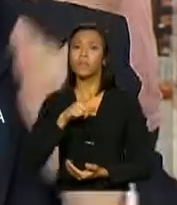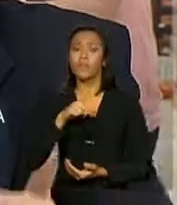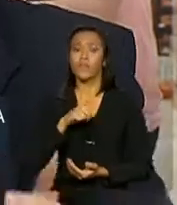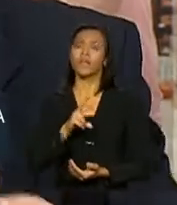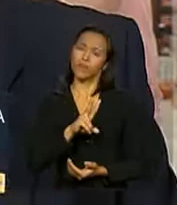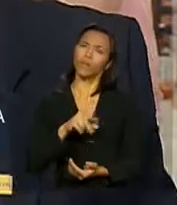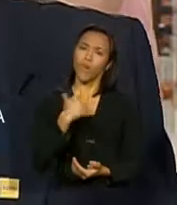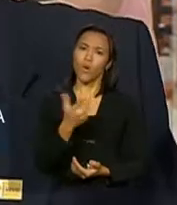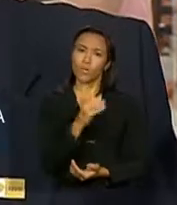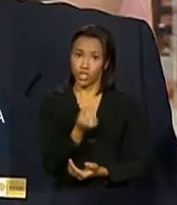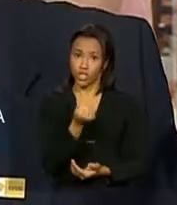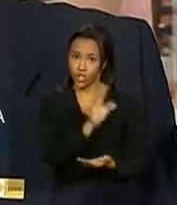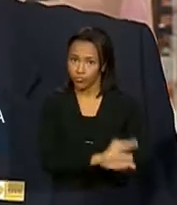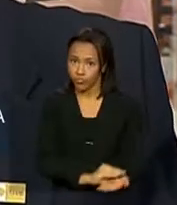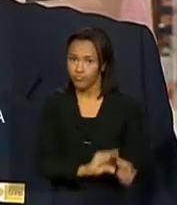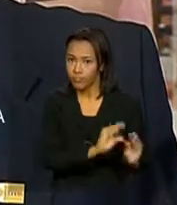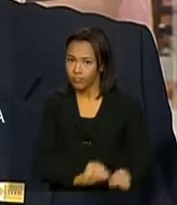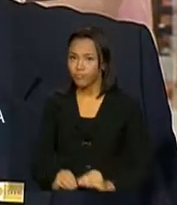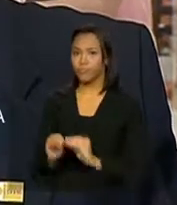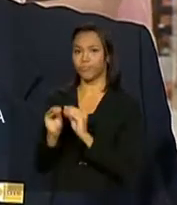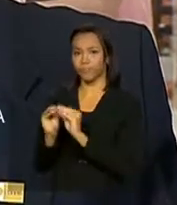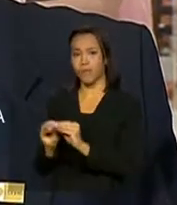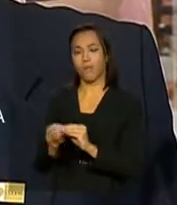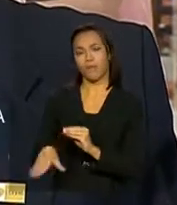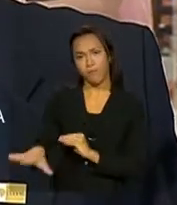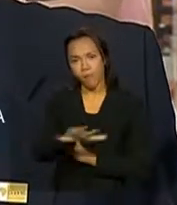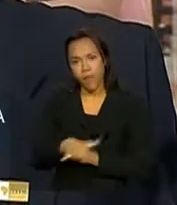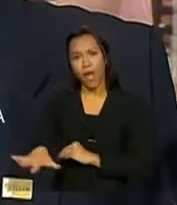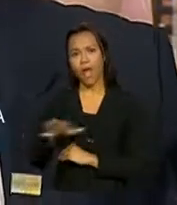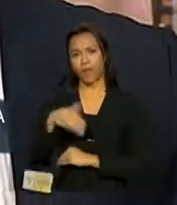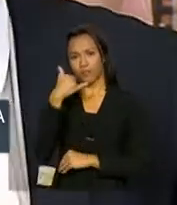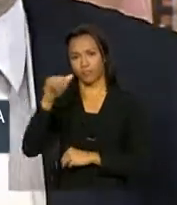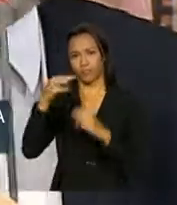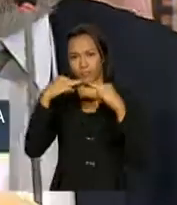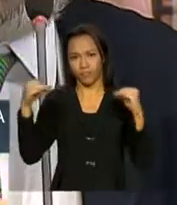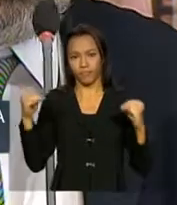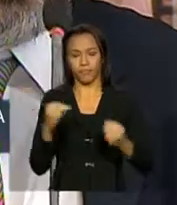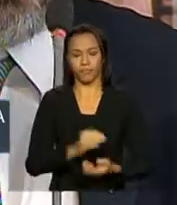isso nós estamos transferindo ao sistema elétrico em 3,3 bilhões.